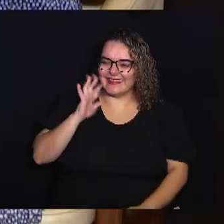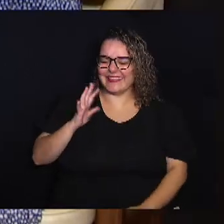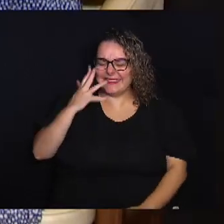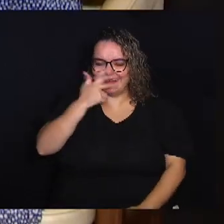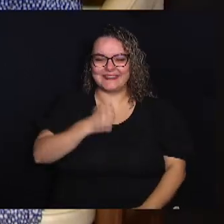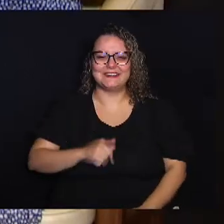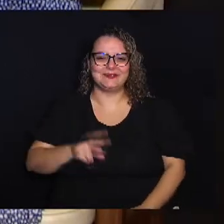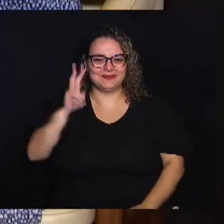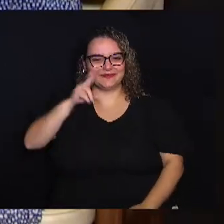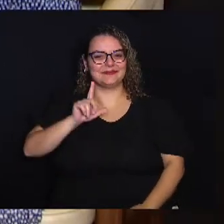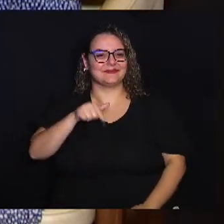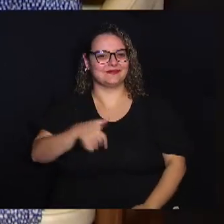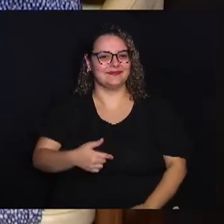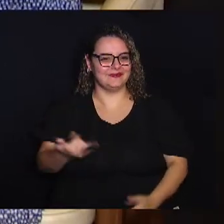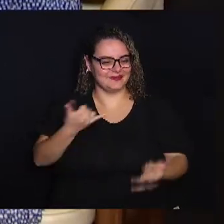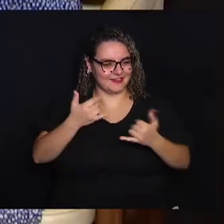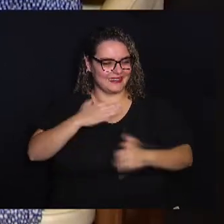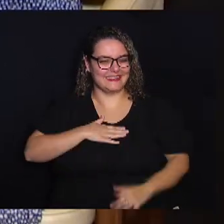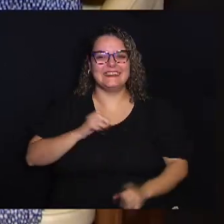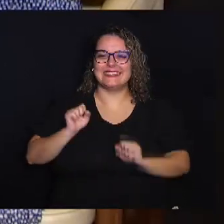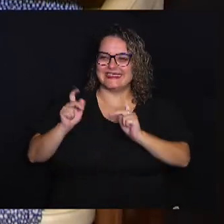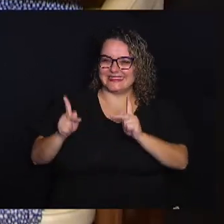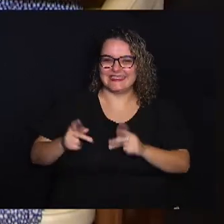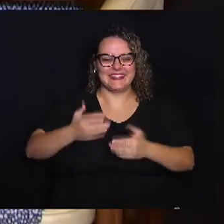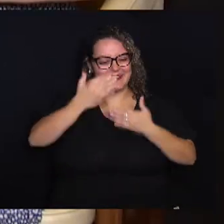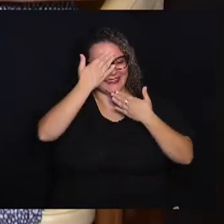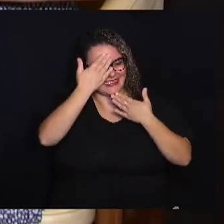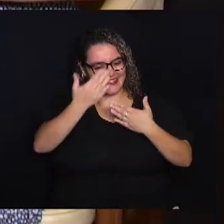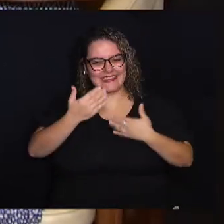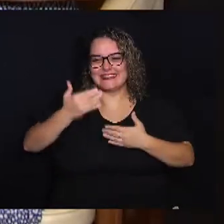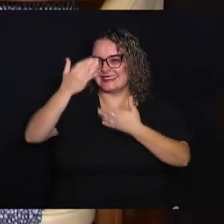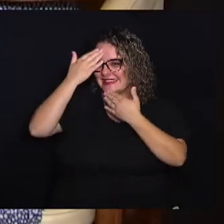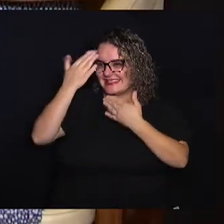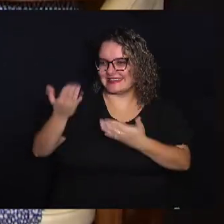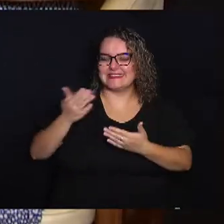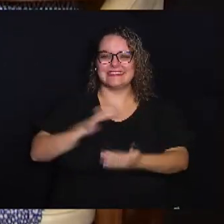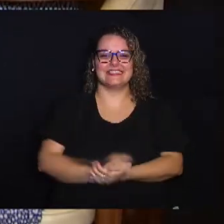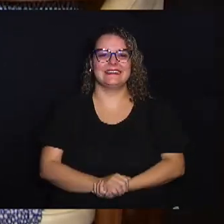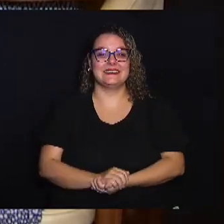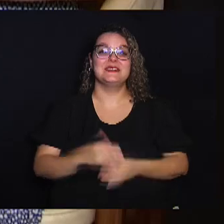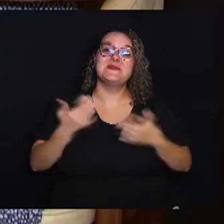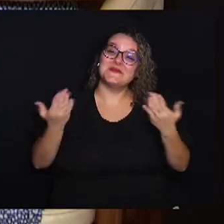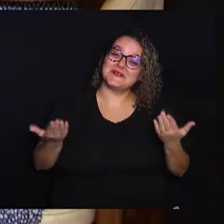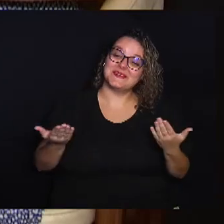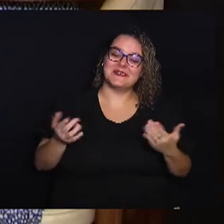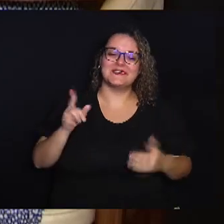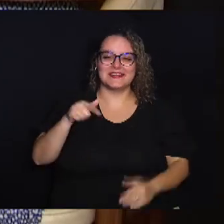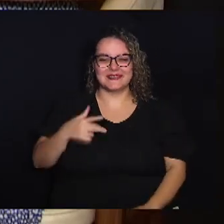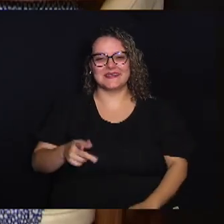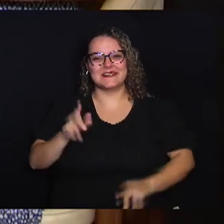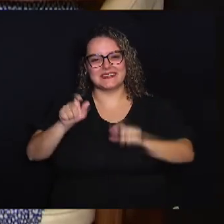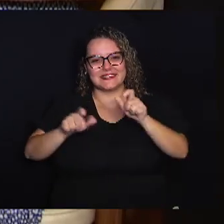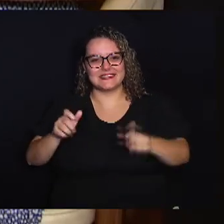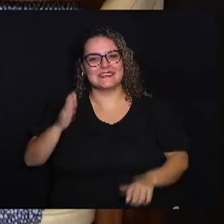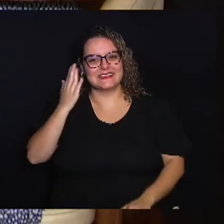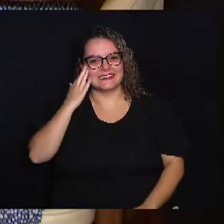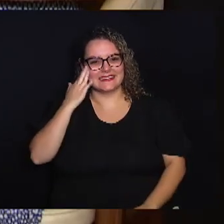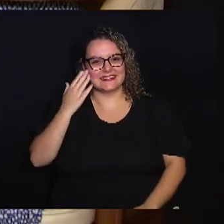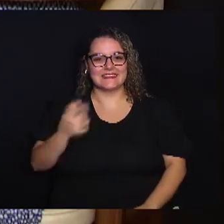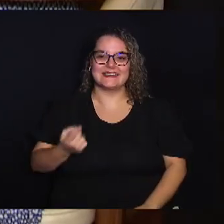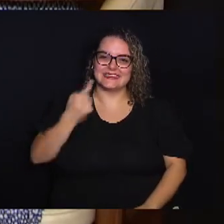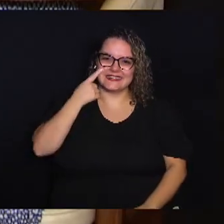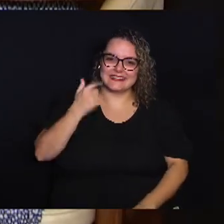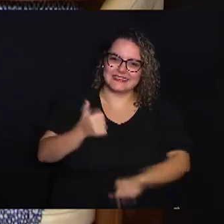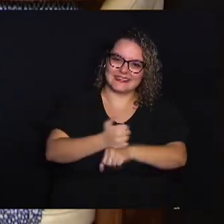Depois quero saber dessa história, tá bom? Tá bom. Valeu, obrigado, viu, Obrigada Fernanda? a você. Bom, é isso aí, pessoal. Já sabe, né? Se liga